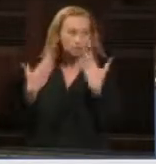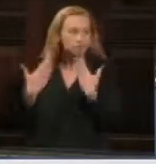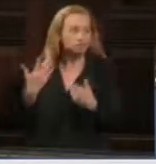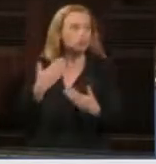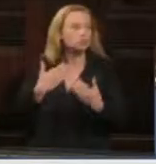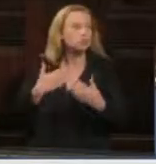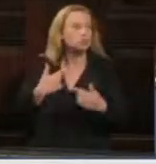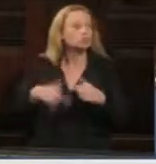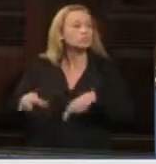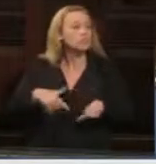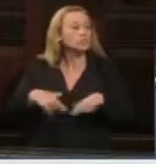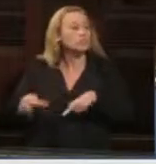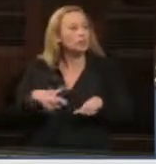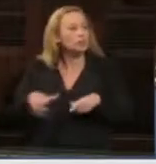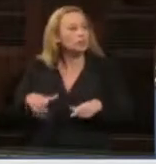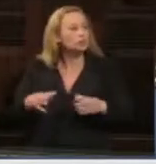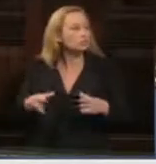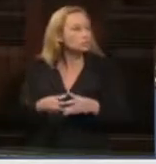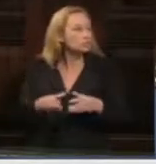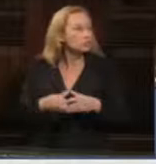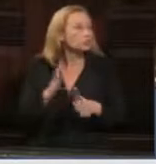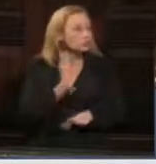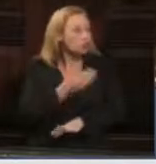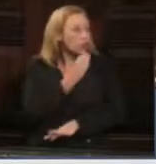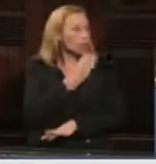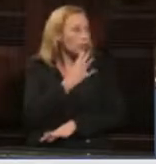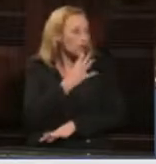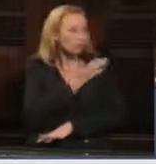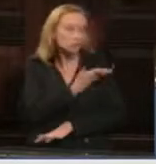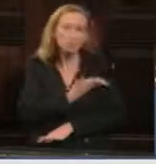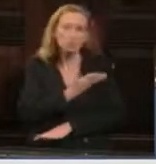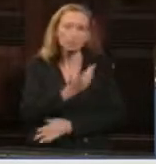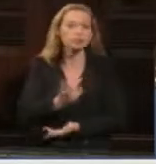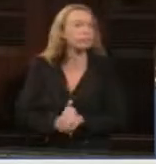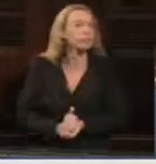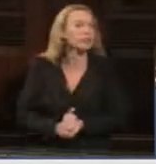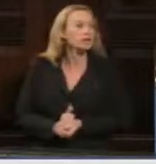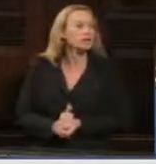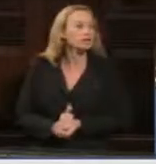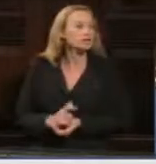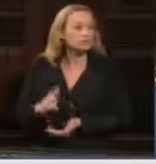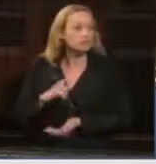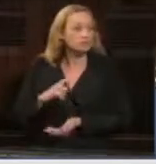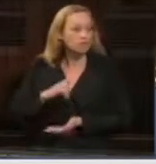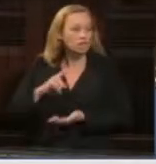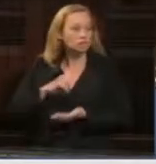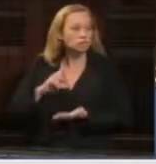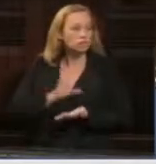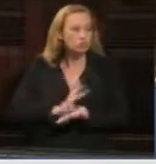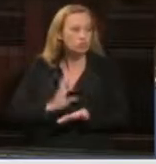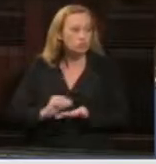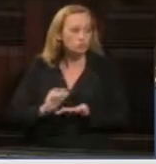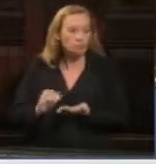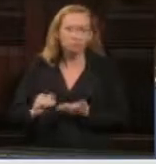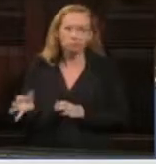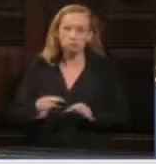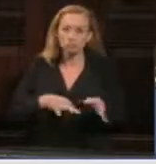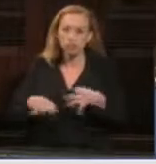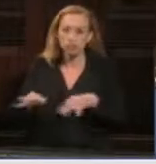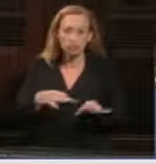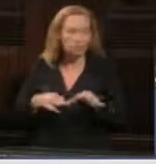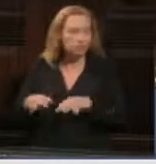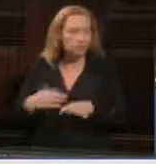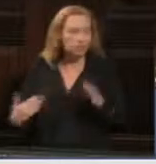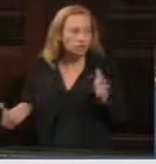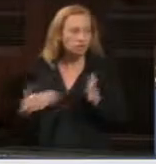trabalho a excelência já conhecedor é nós temos uma uma pauta de audiências programadas já